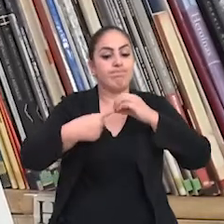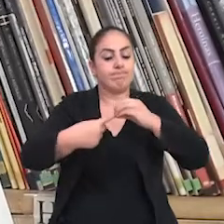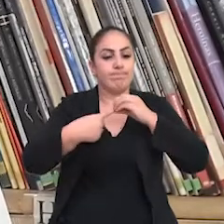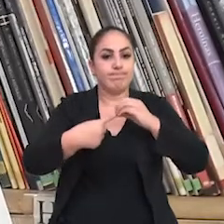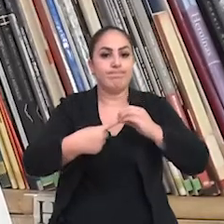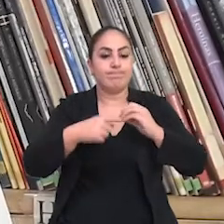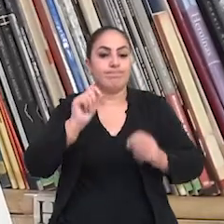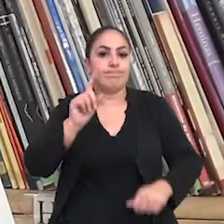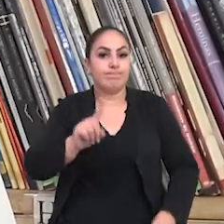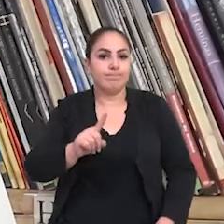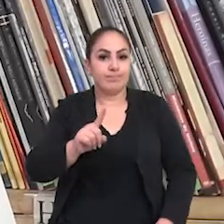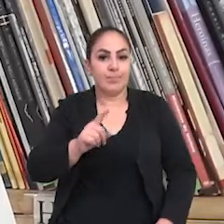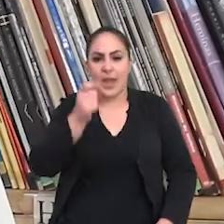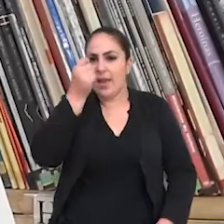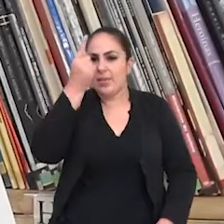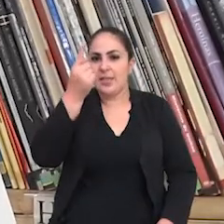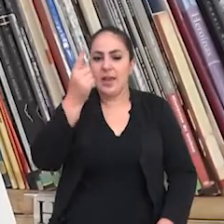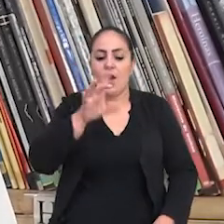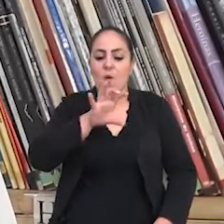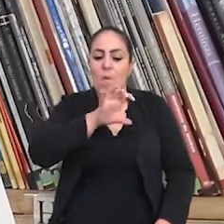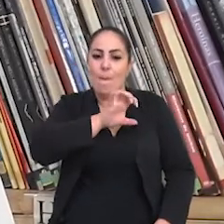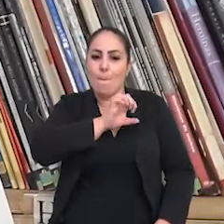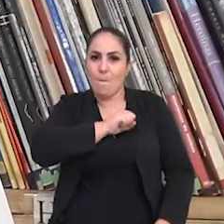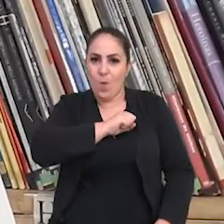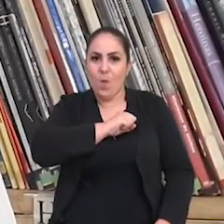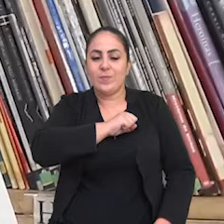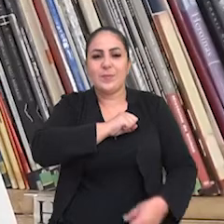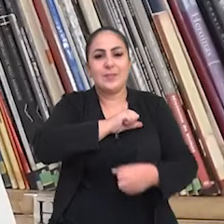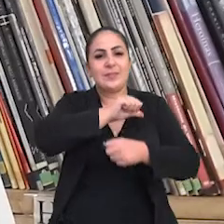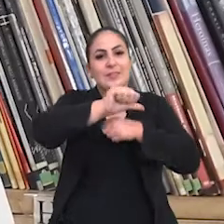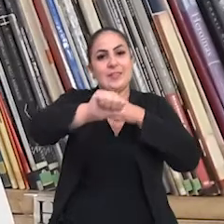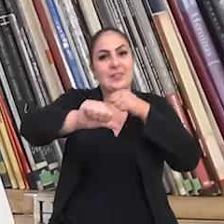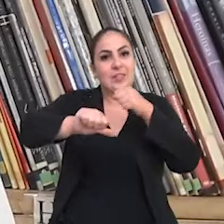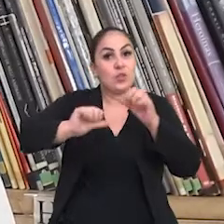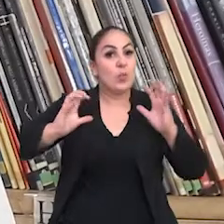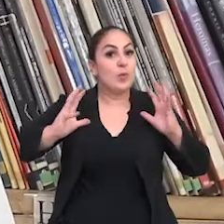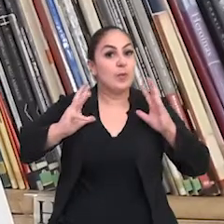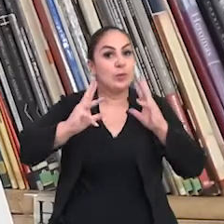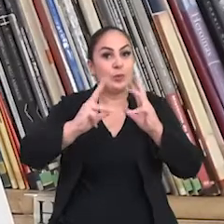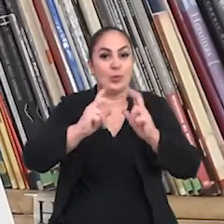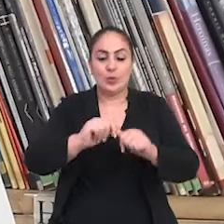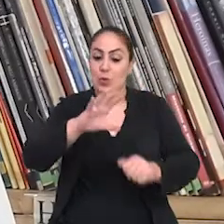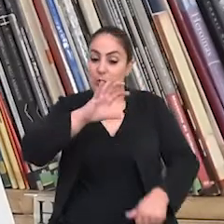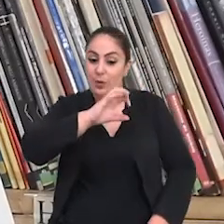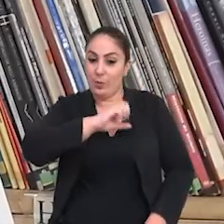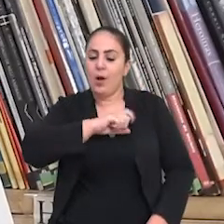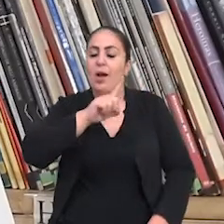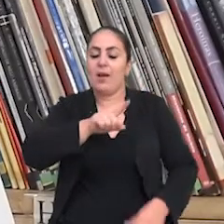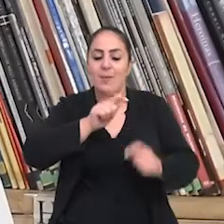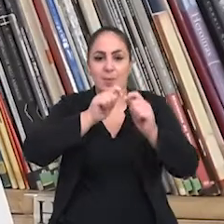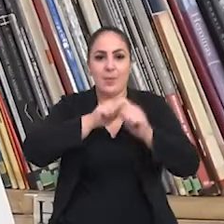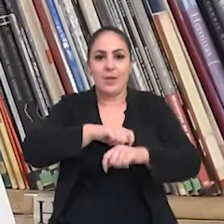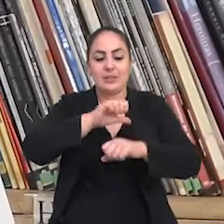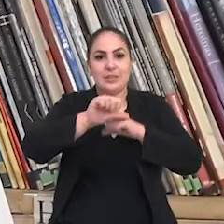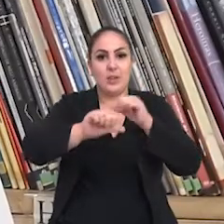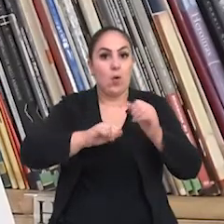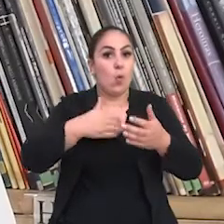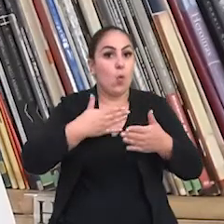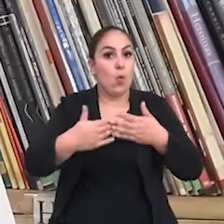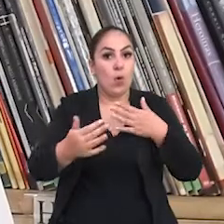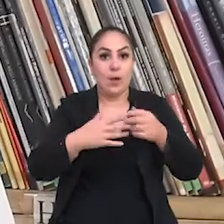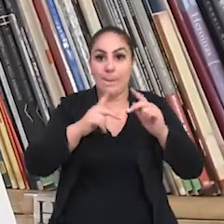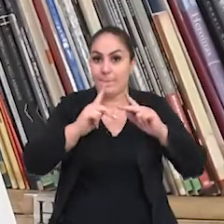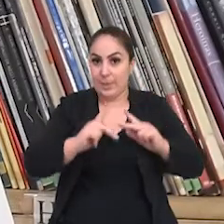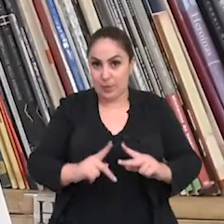ensinamento principal é a ideia de que o amor transforma tudo, que o amor é capaz de